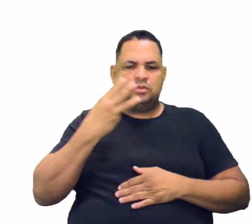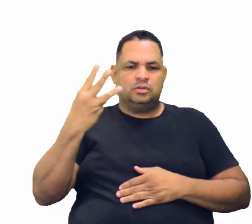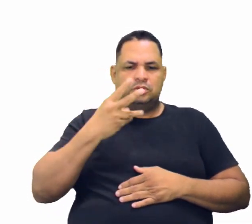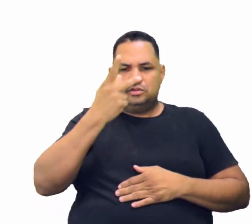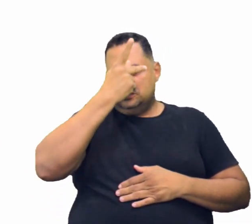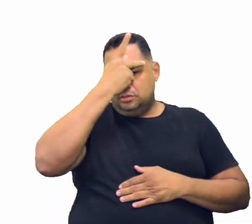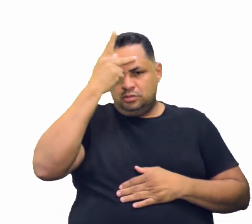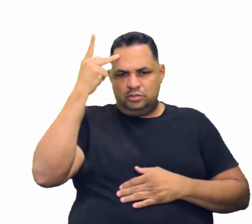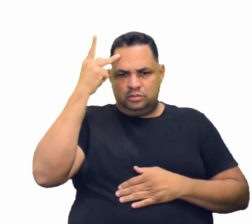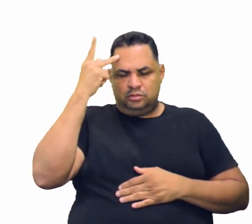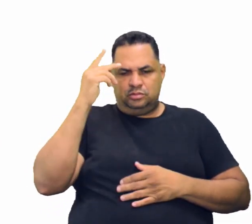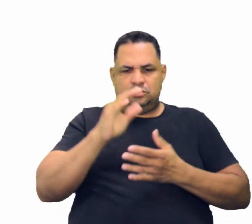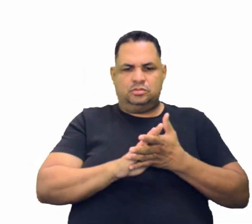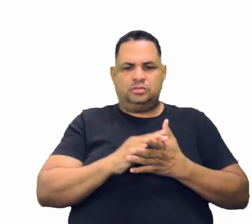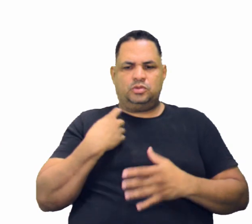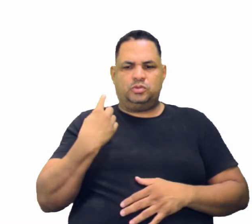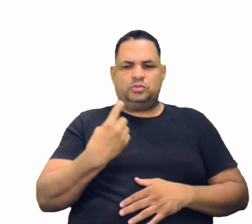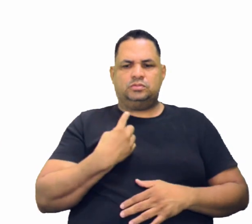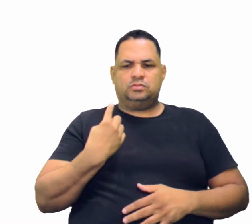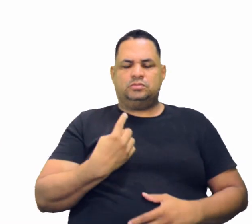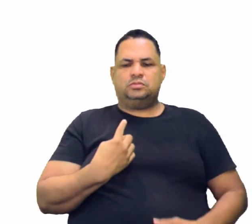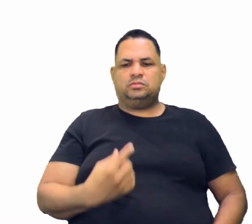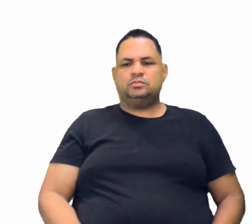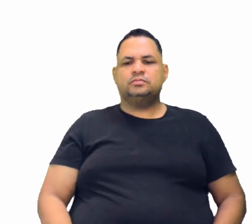terceira pessoa do singular.